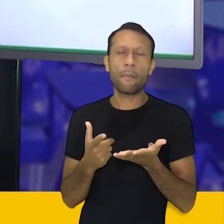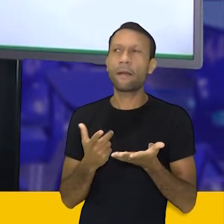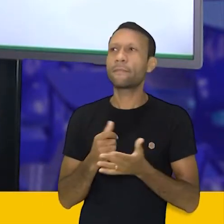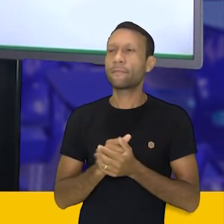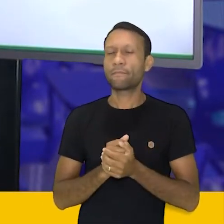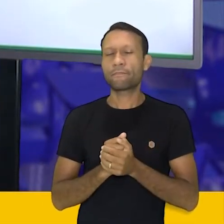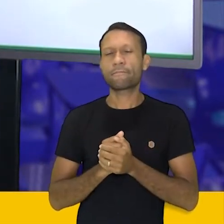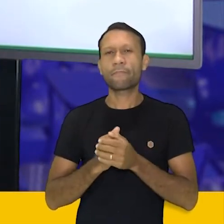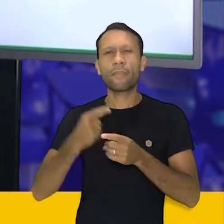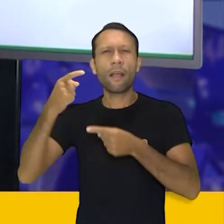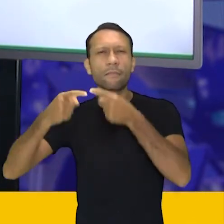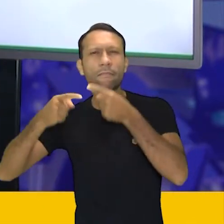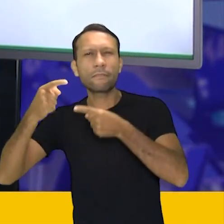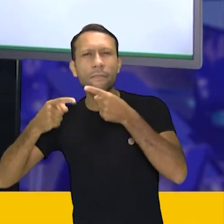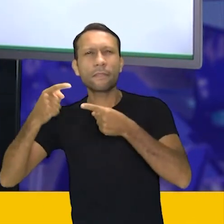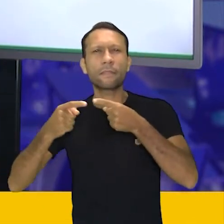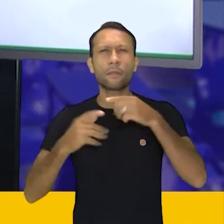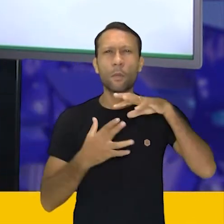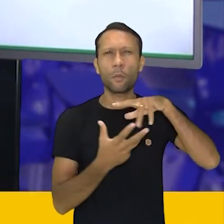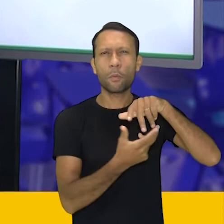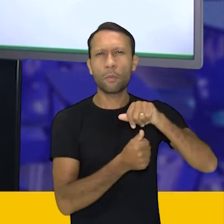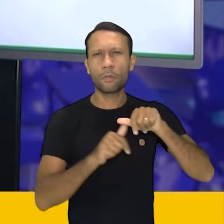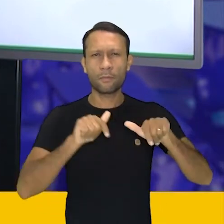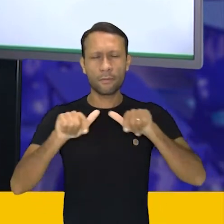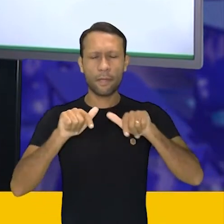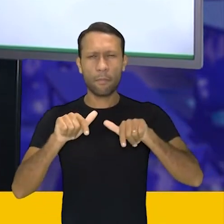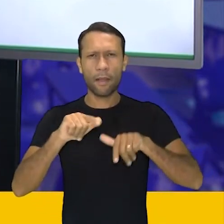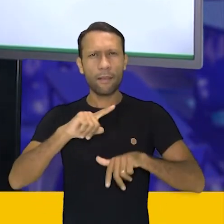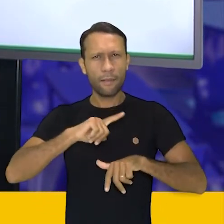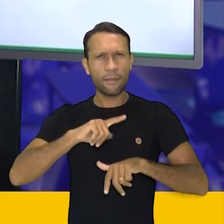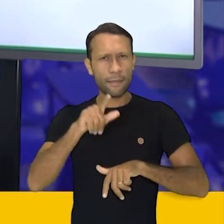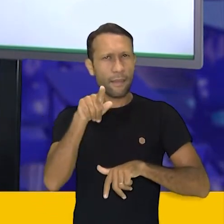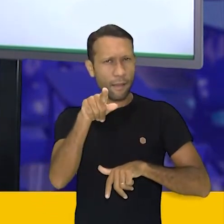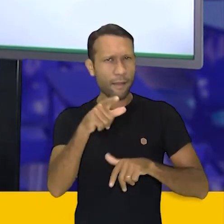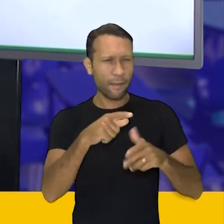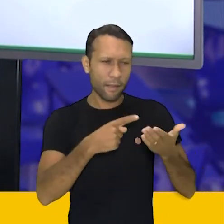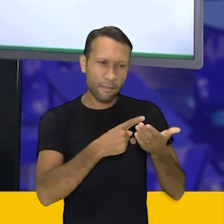seguir para discutir o mundo do trabalho. Aqui, na verdade, na sua